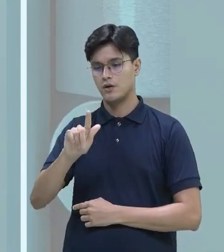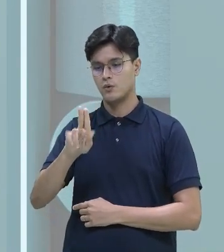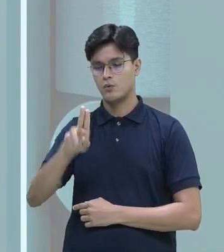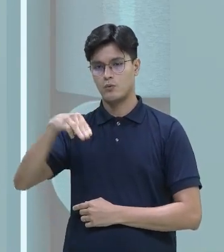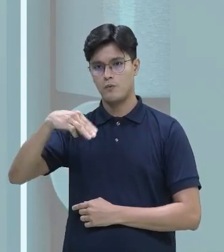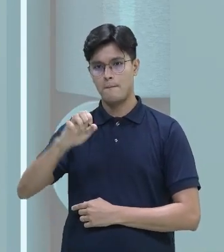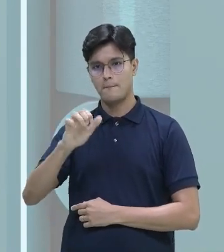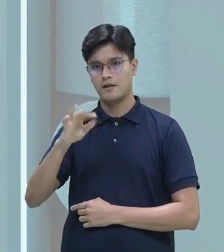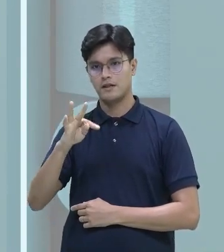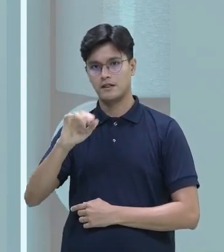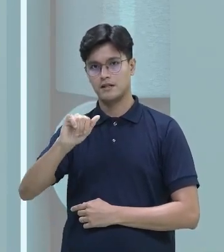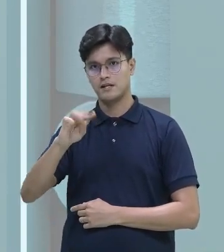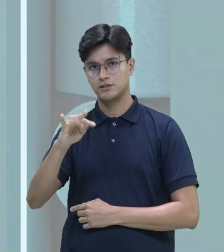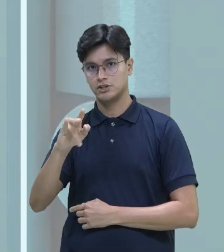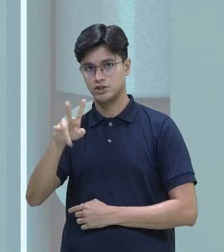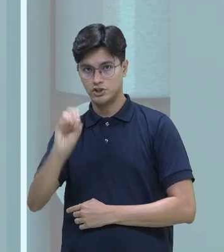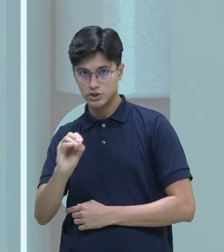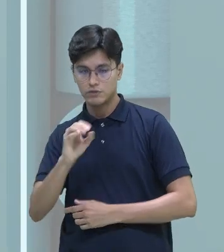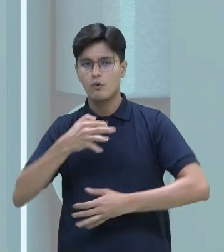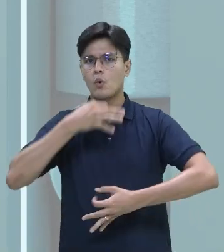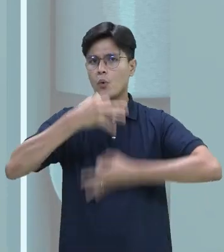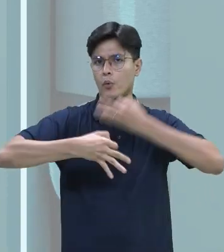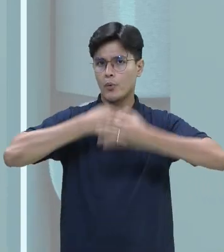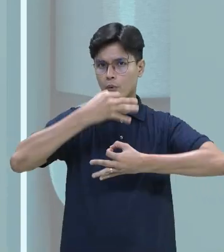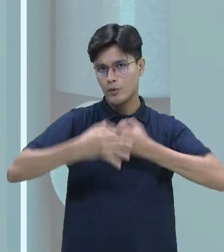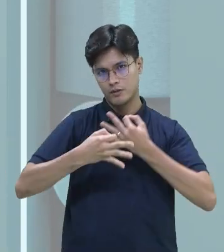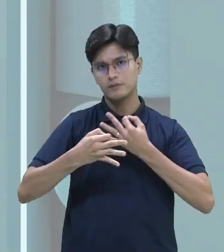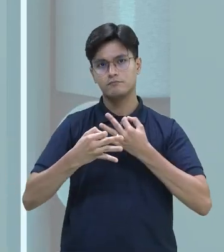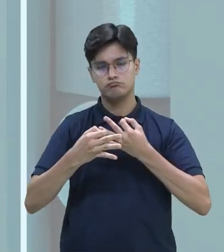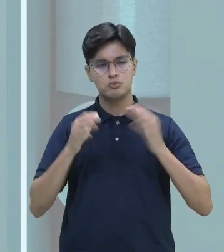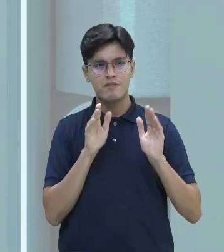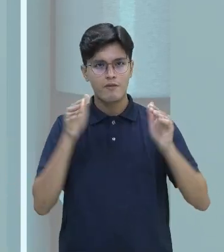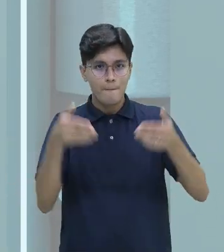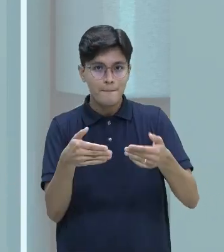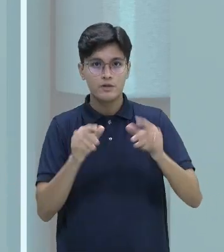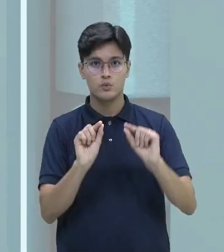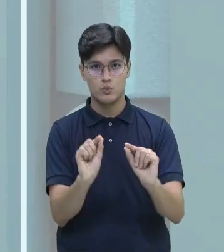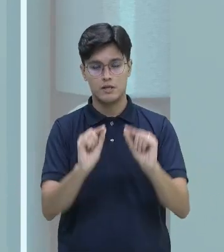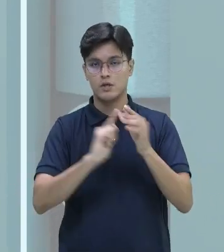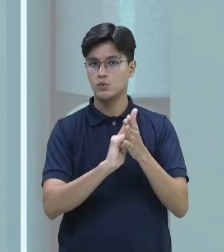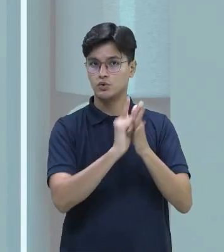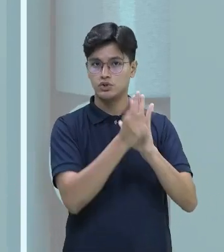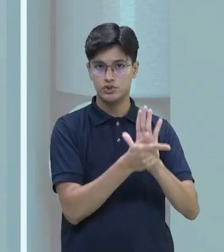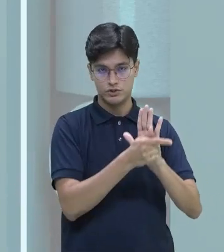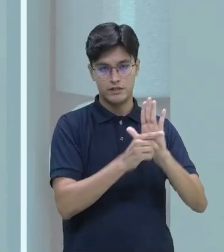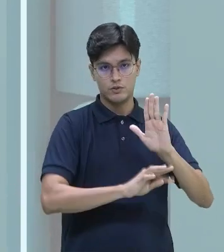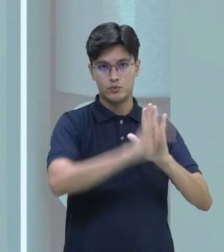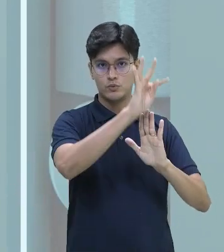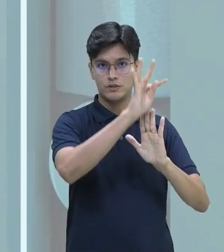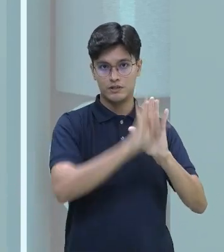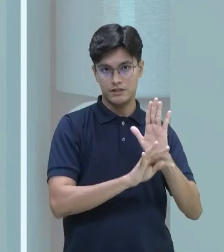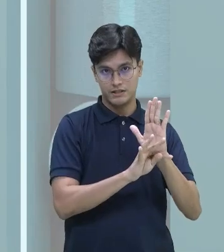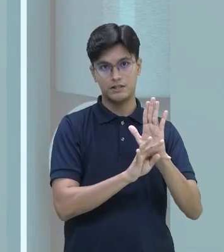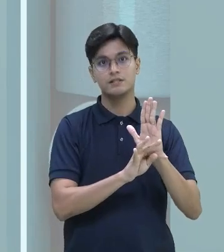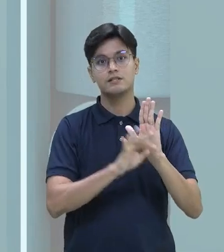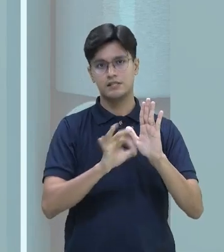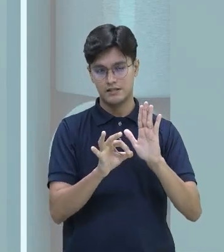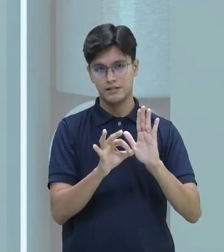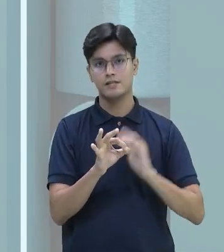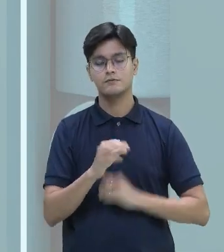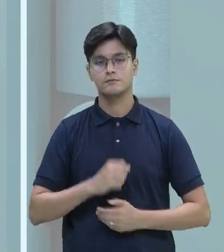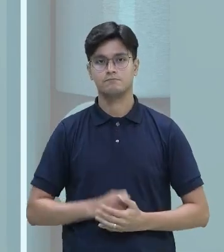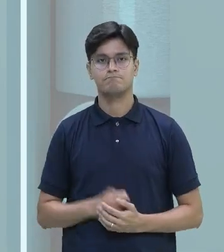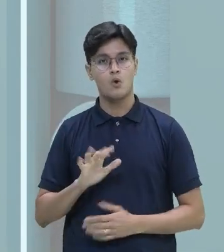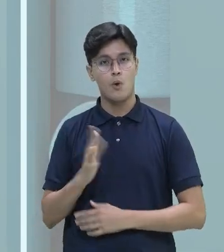aí como nosso foco o gênero textual, ou seja, aquele que circula socialmente, que é